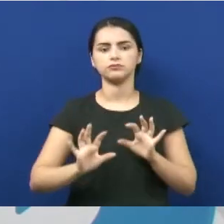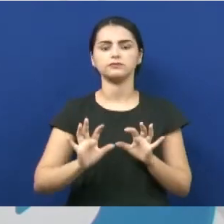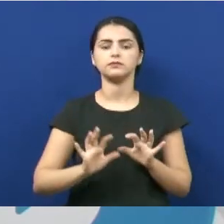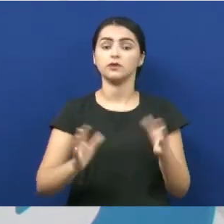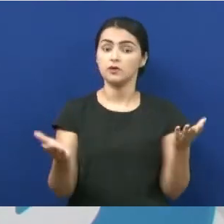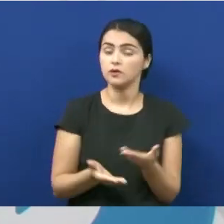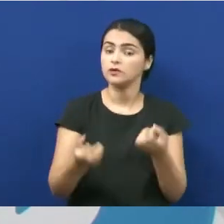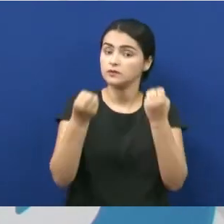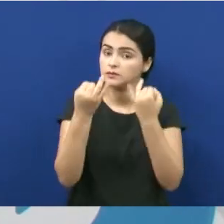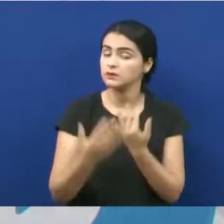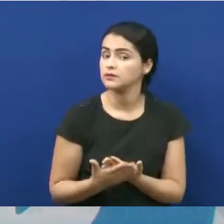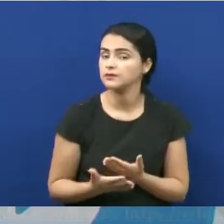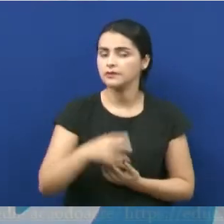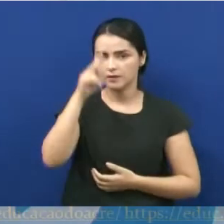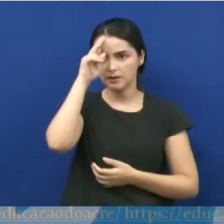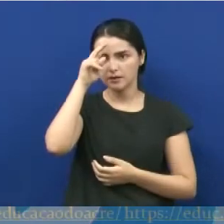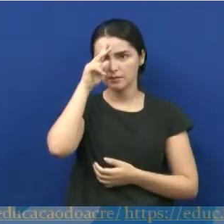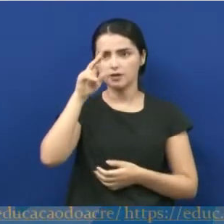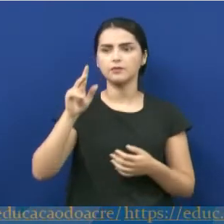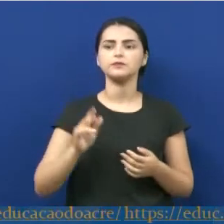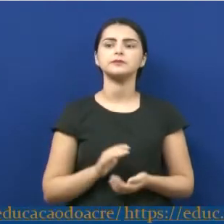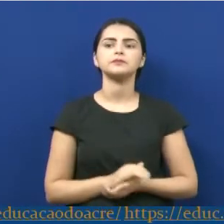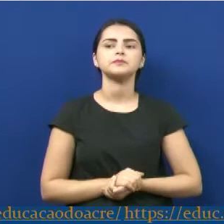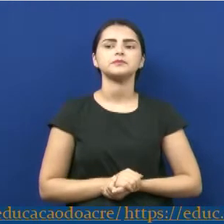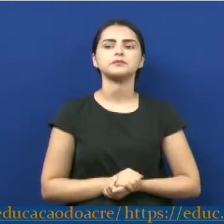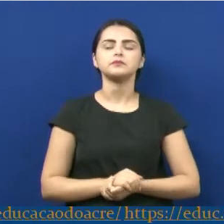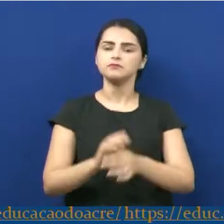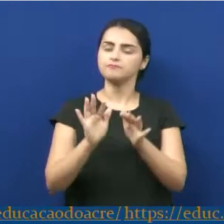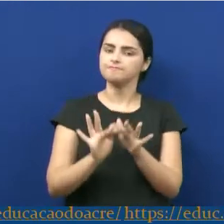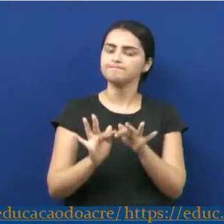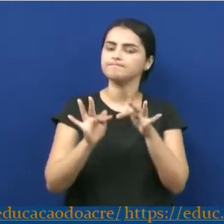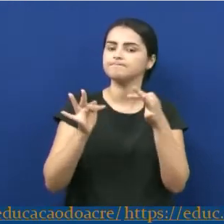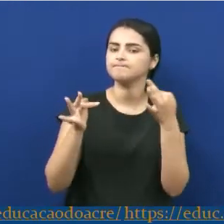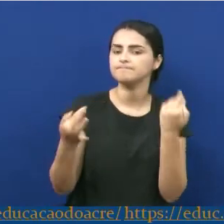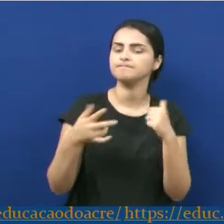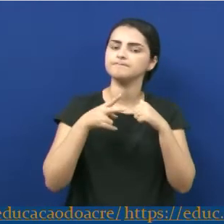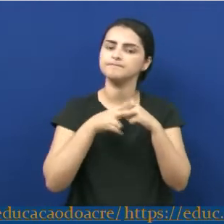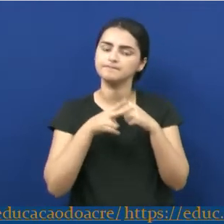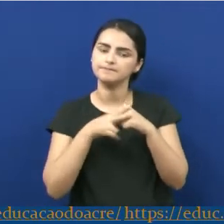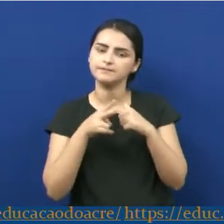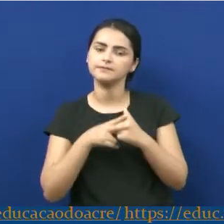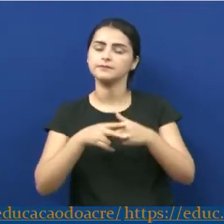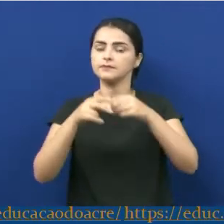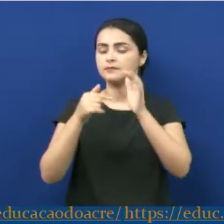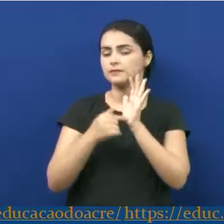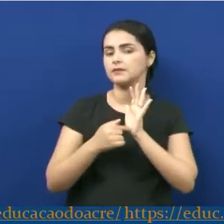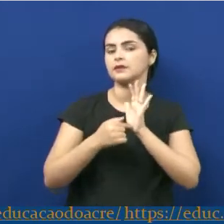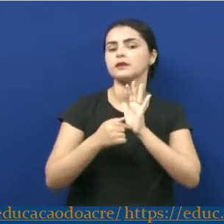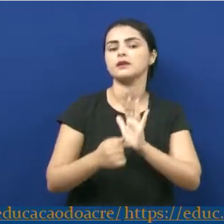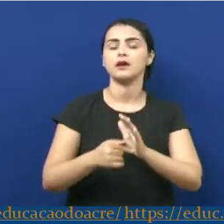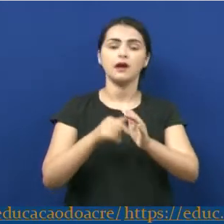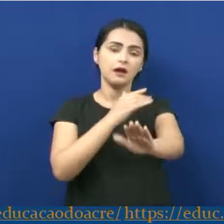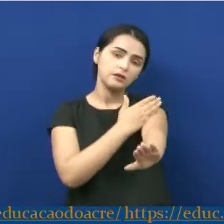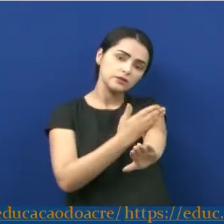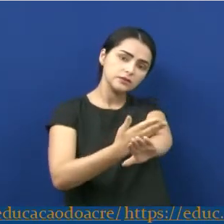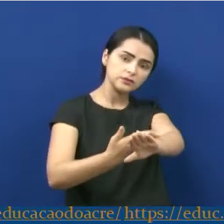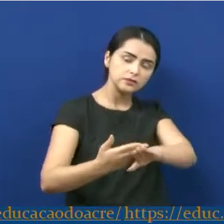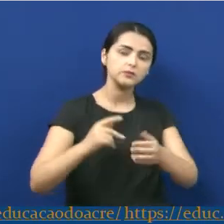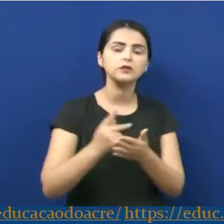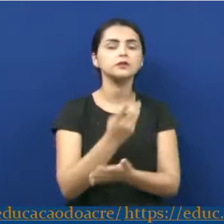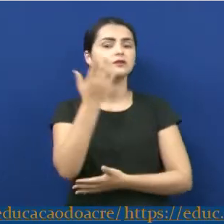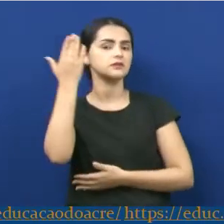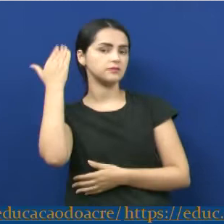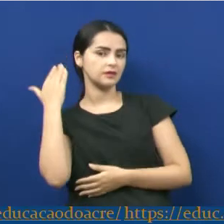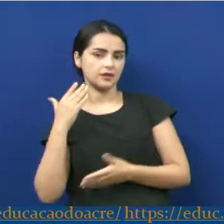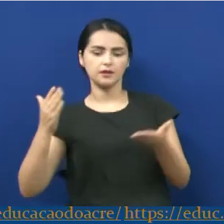Bem, lembrando que o simple past é utilizado para expressar hábitos ou ações que aconteceram no passado e não irão